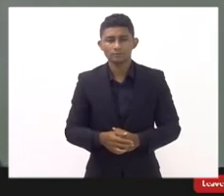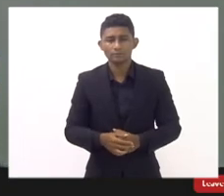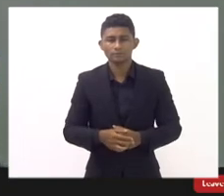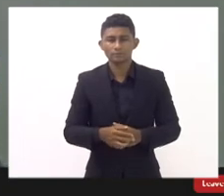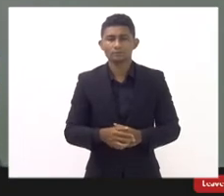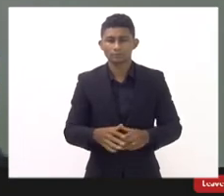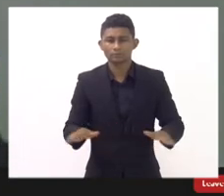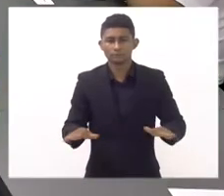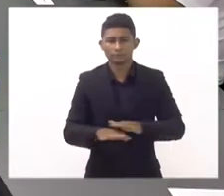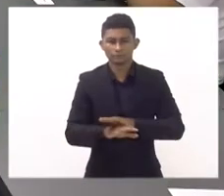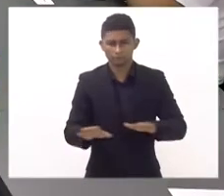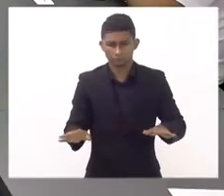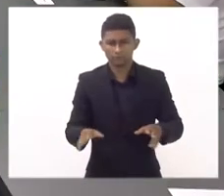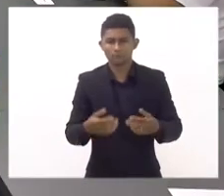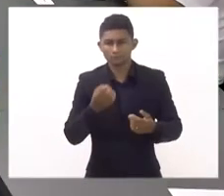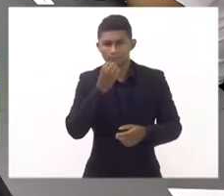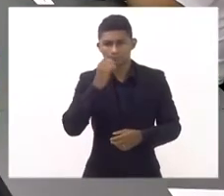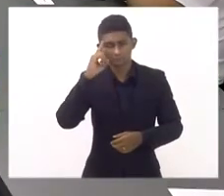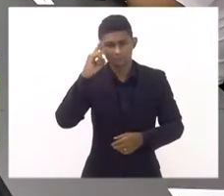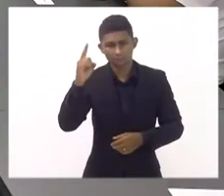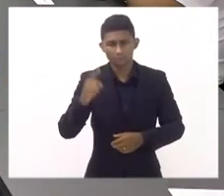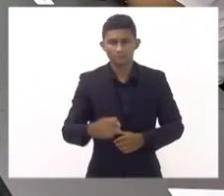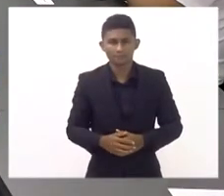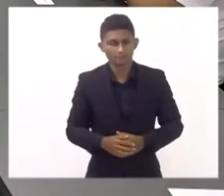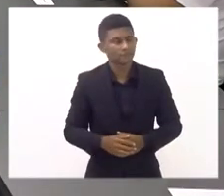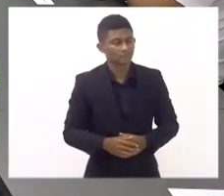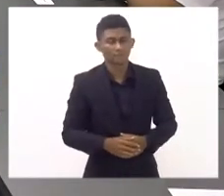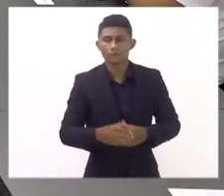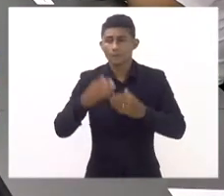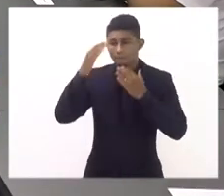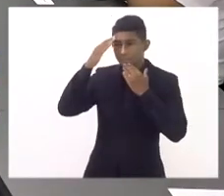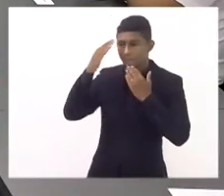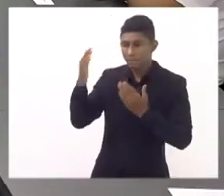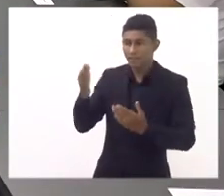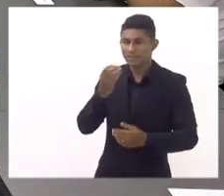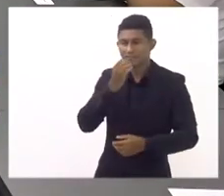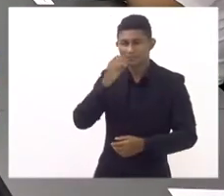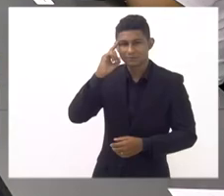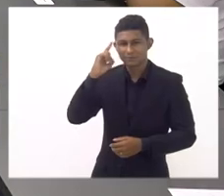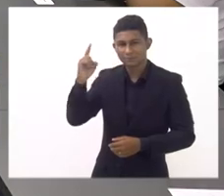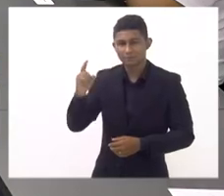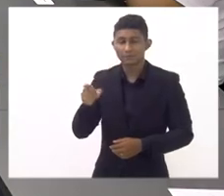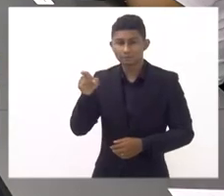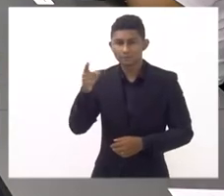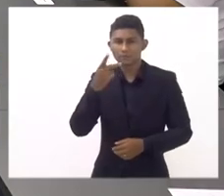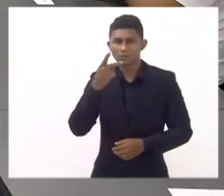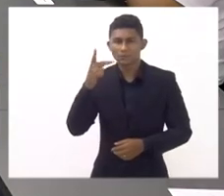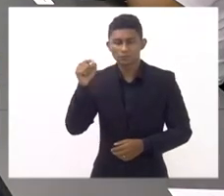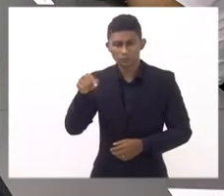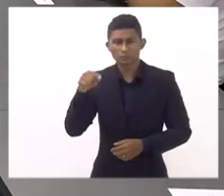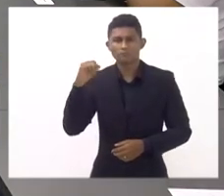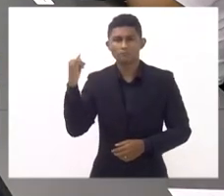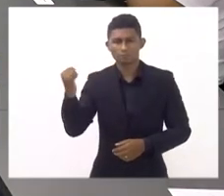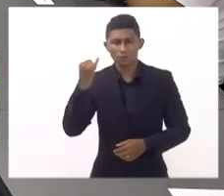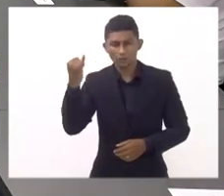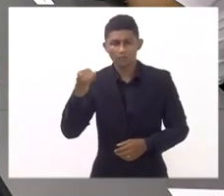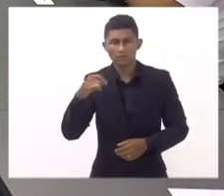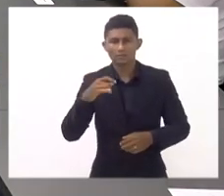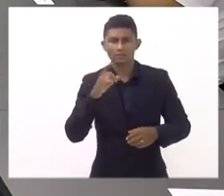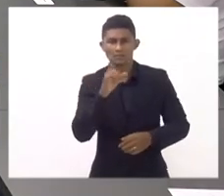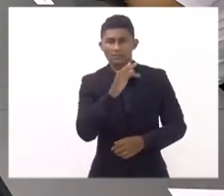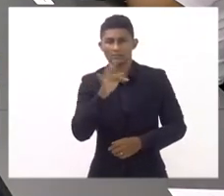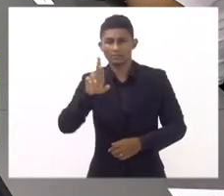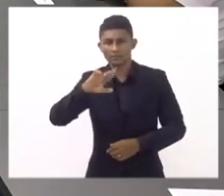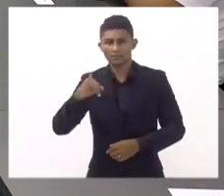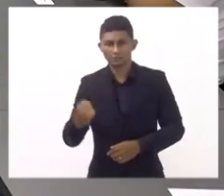encerro aqui minha fala. Bom dia. Obrigado, Vitor. Bom dia. Importante ter a participação também do Instituto Federal Fluminense junto conosco.